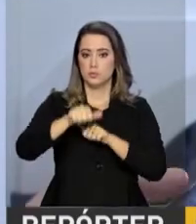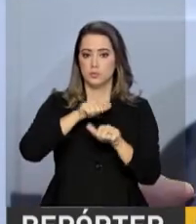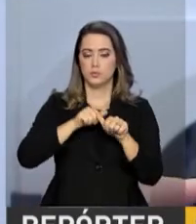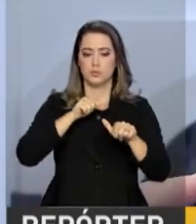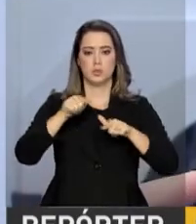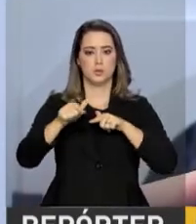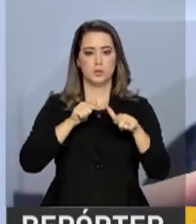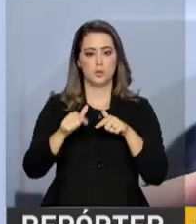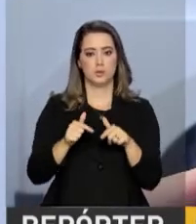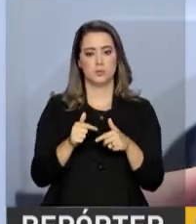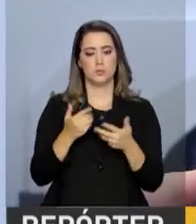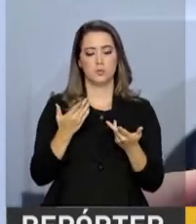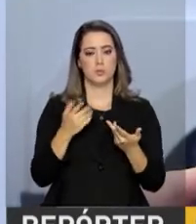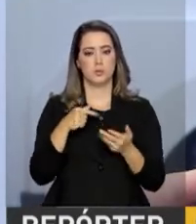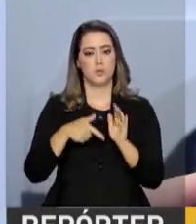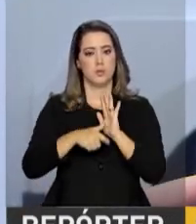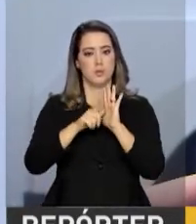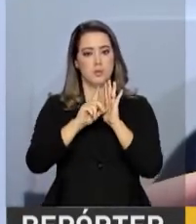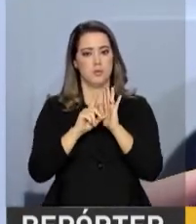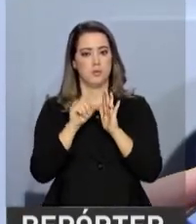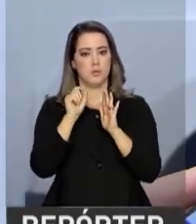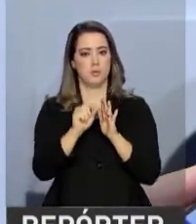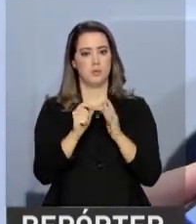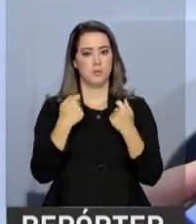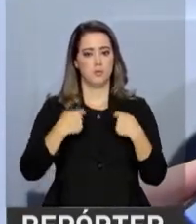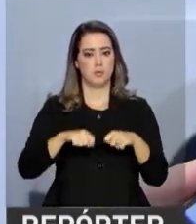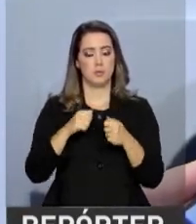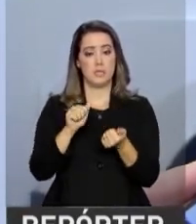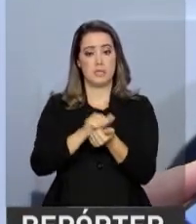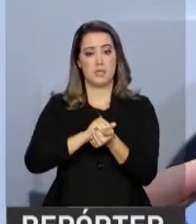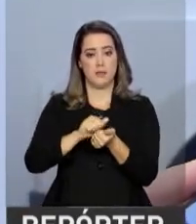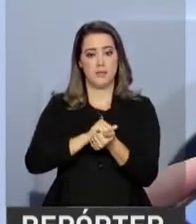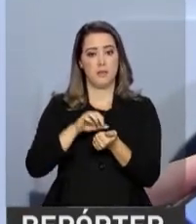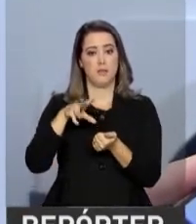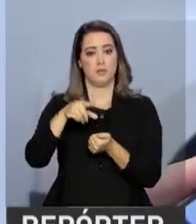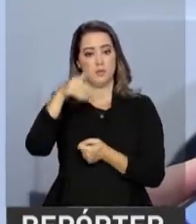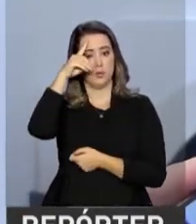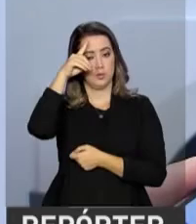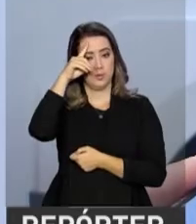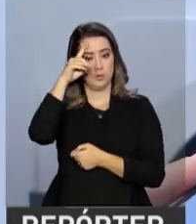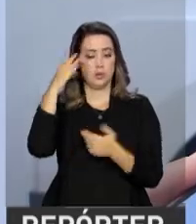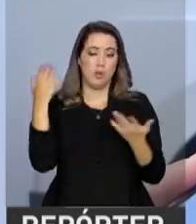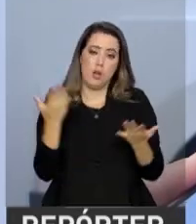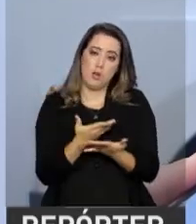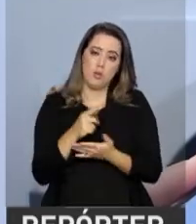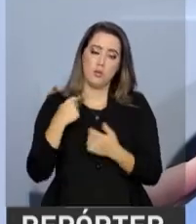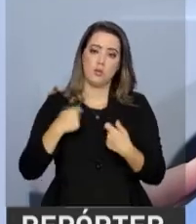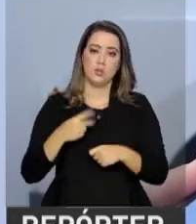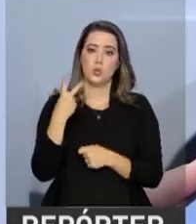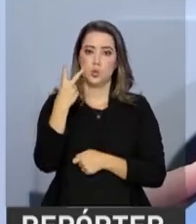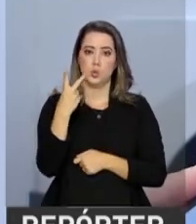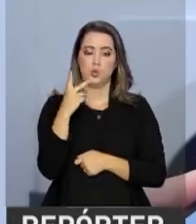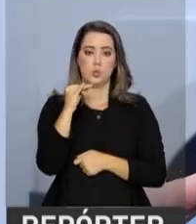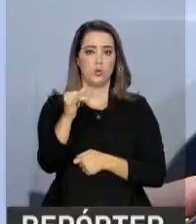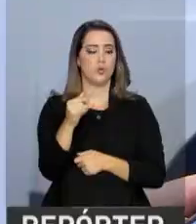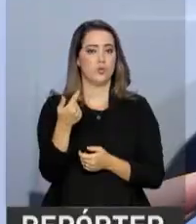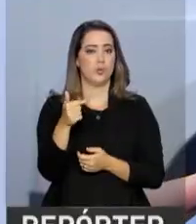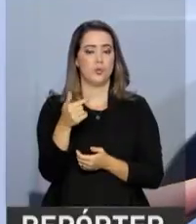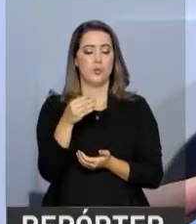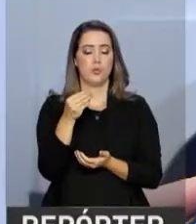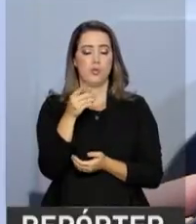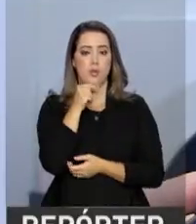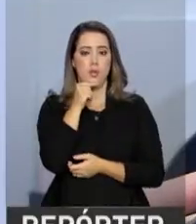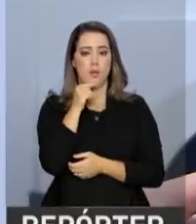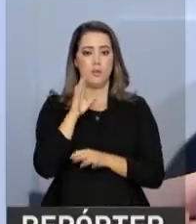trabalhar que antigamente a gente lavar roupa todos os dias e agora a gente não faz mais isso nós ficamos dois dias sem água alguns